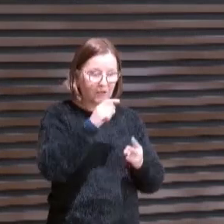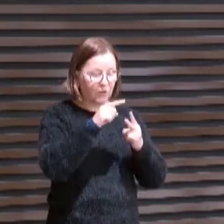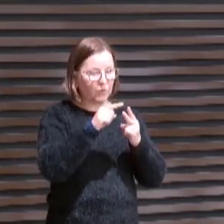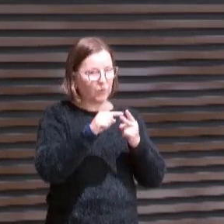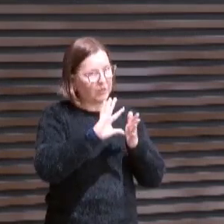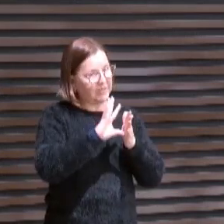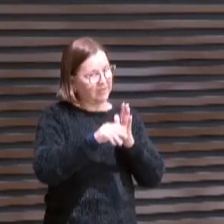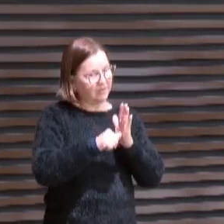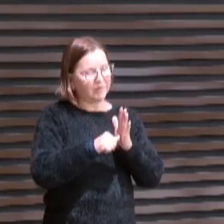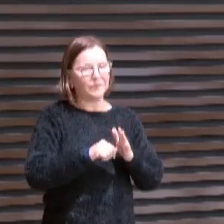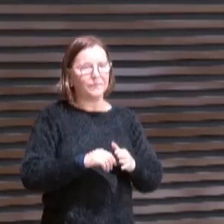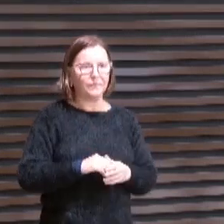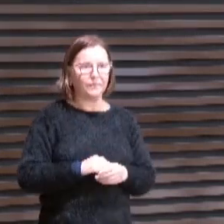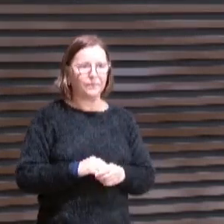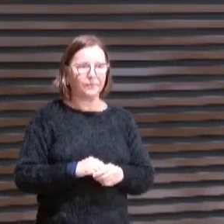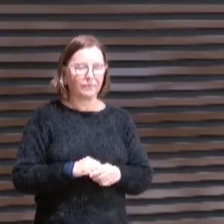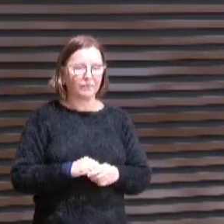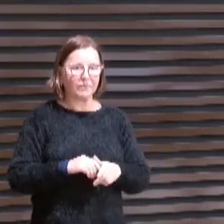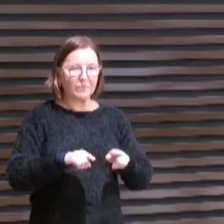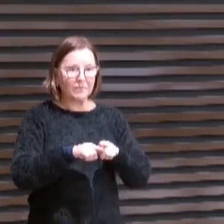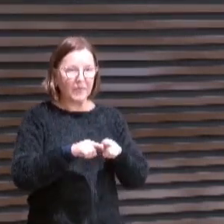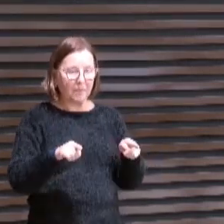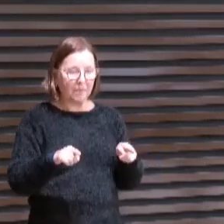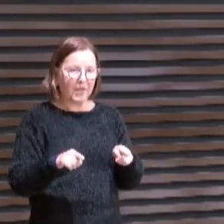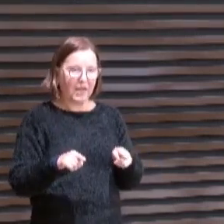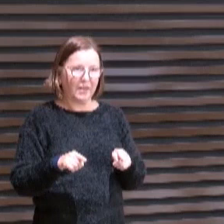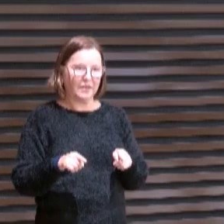para Barrabás. Mas Barrabás saiu da